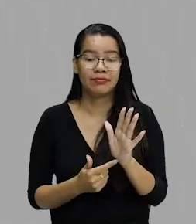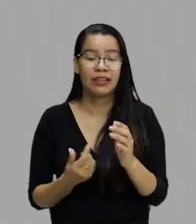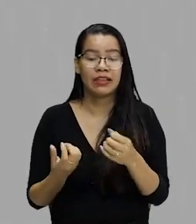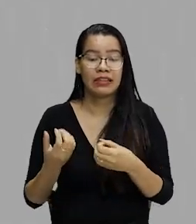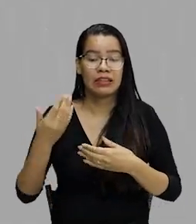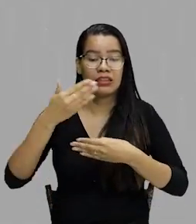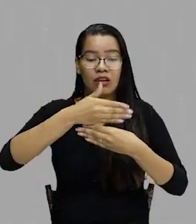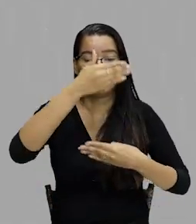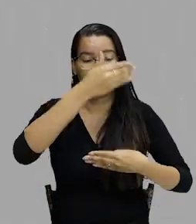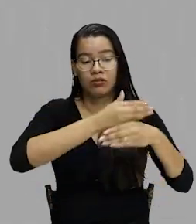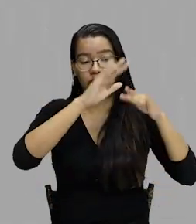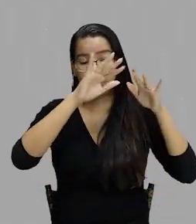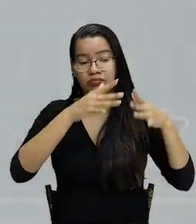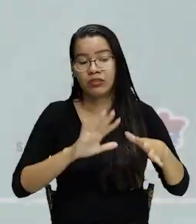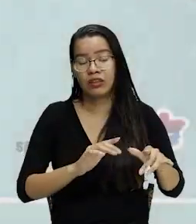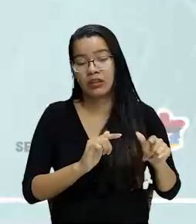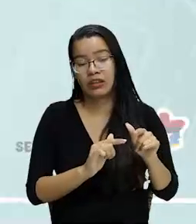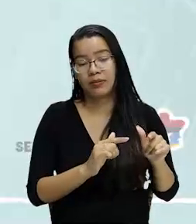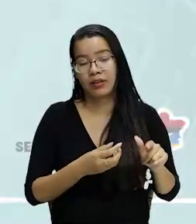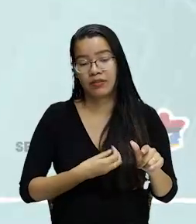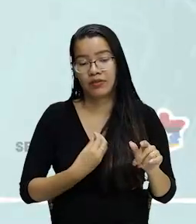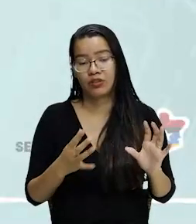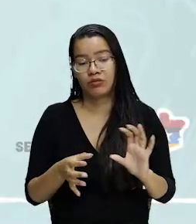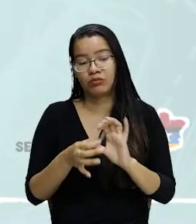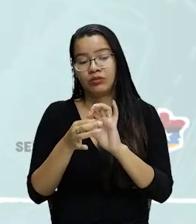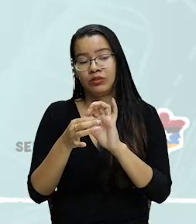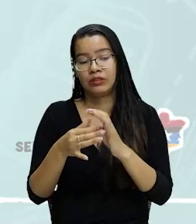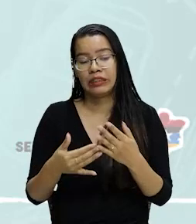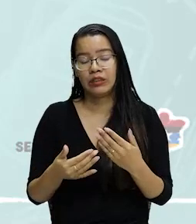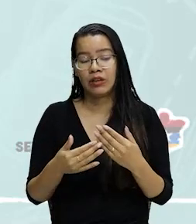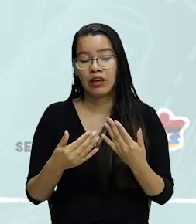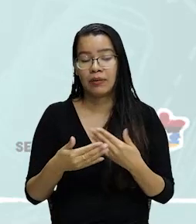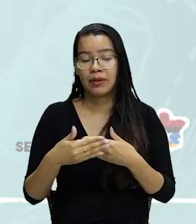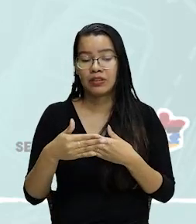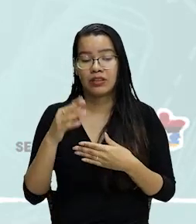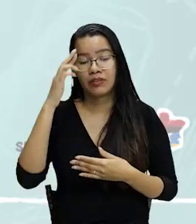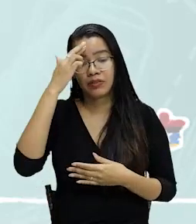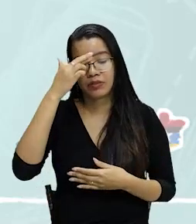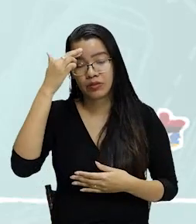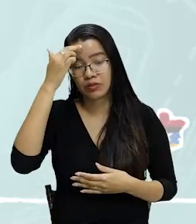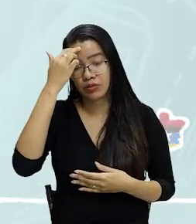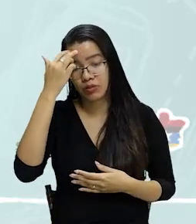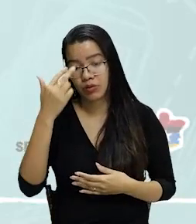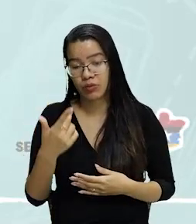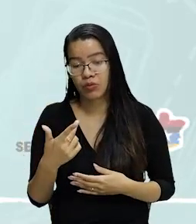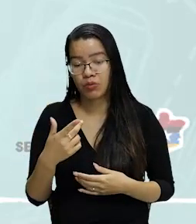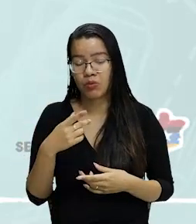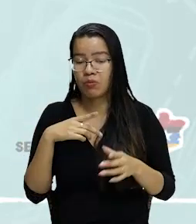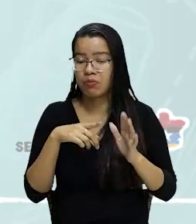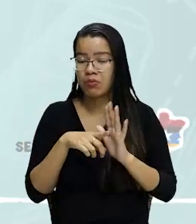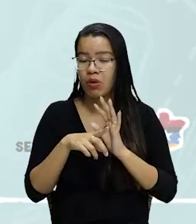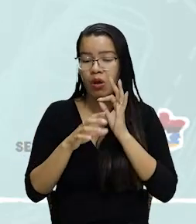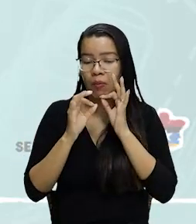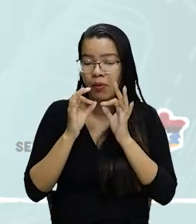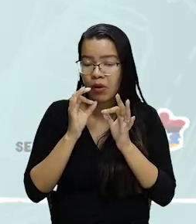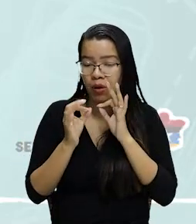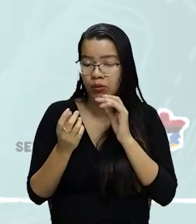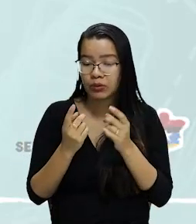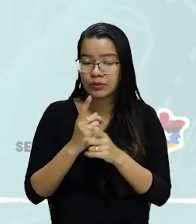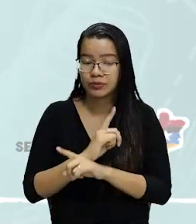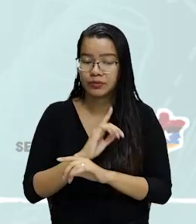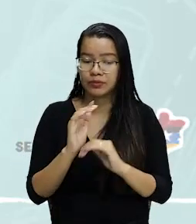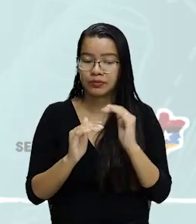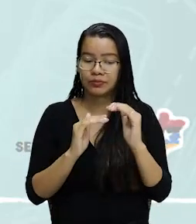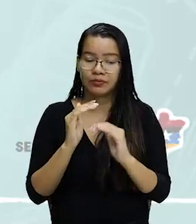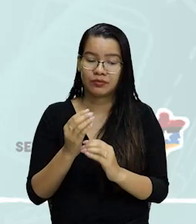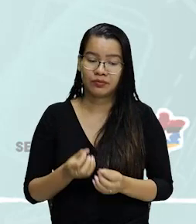a vida. A partir da reflexão do historiador, né, um argumento contrário à transformação promovida pela Revolução